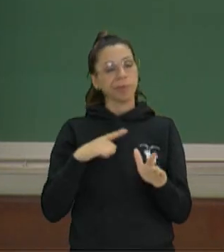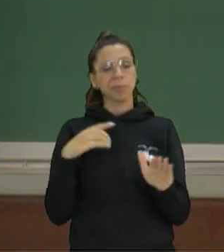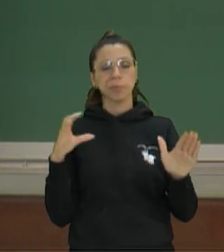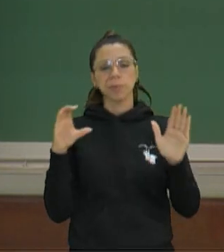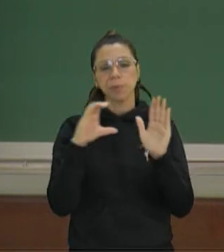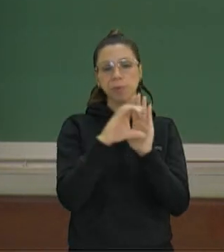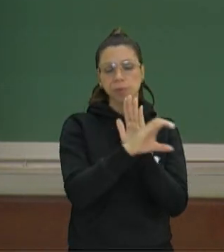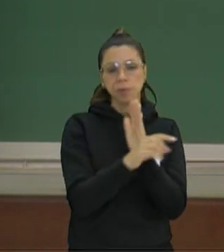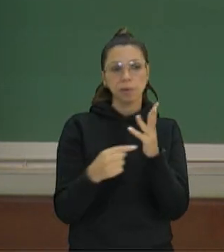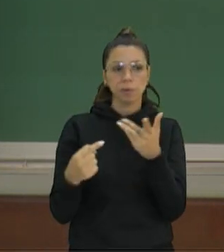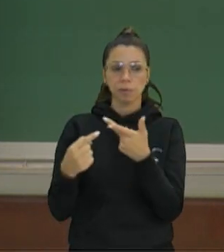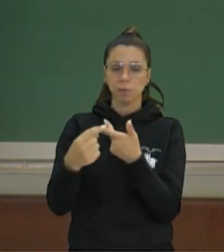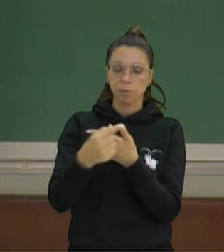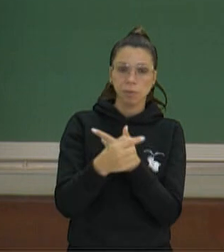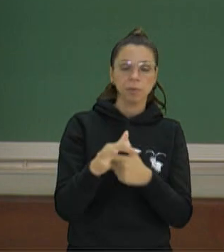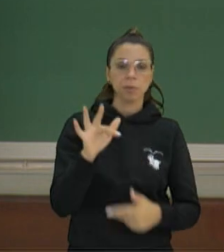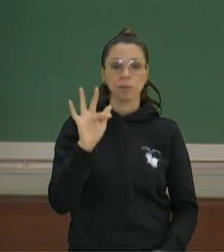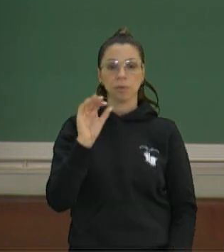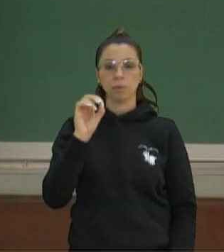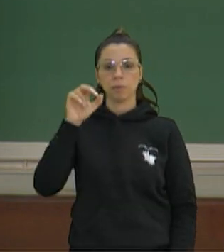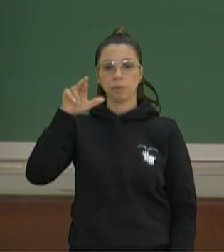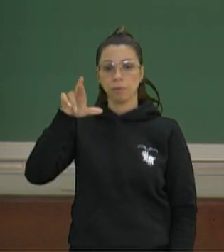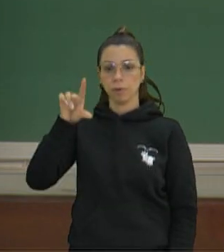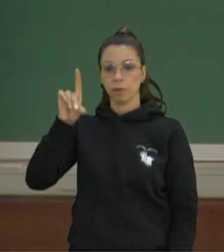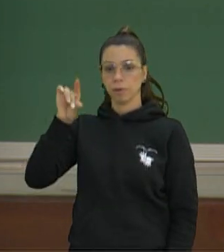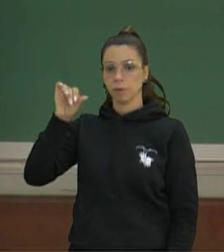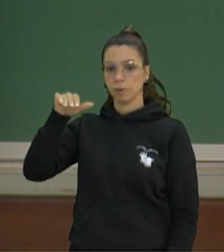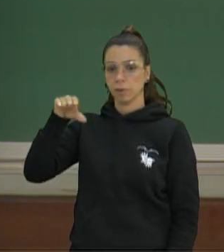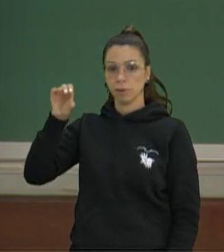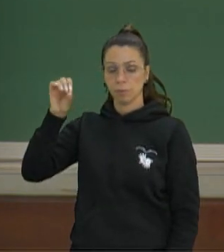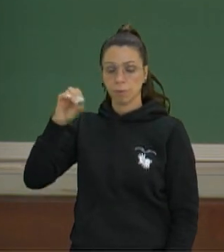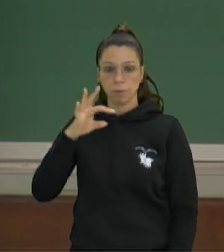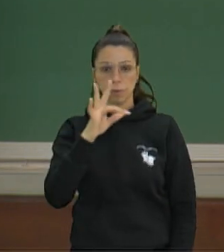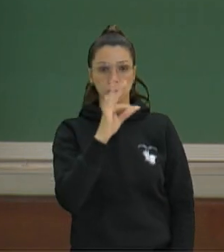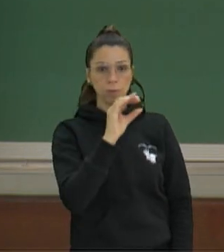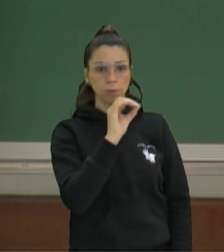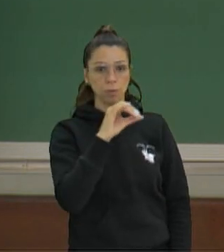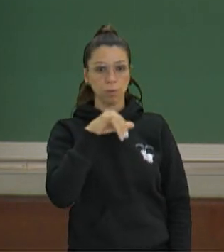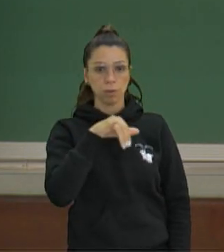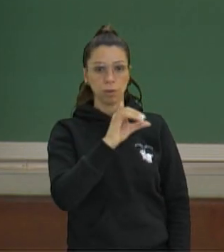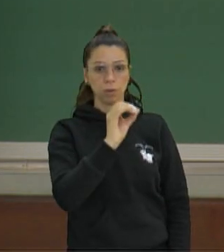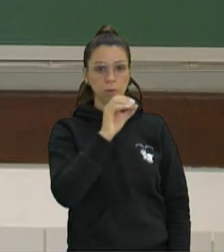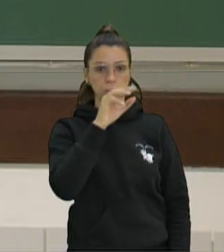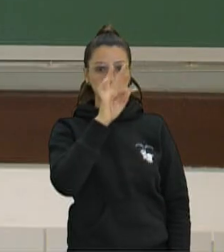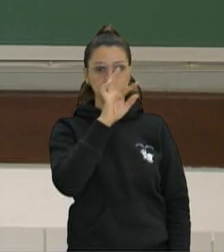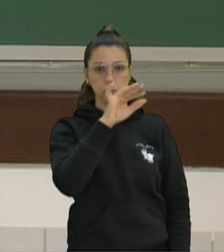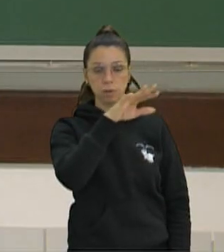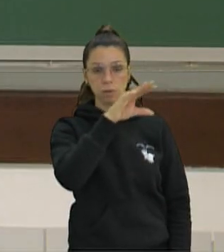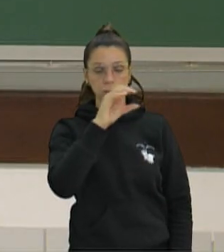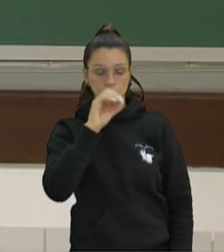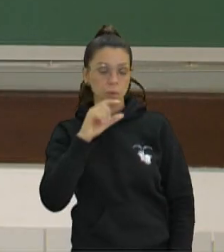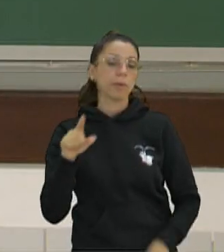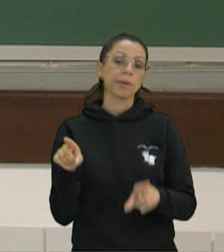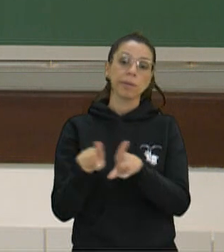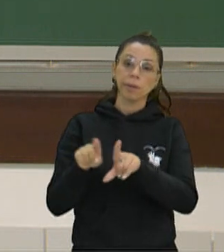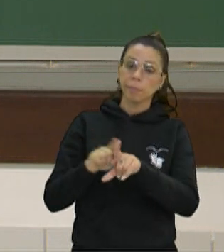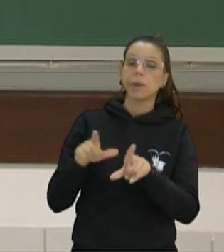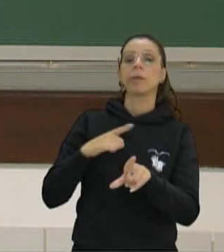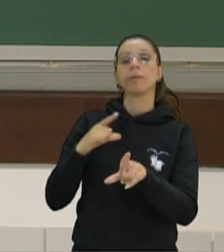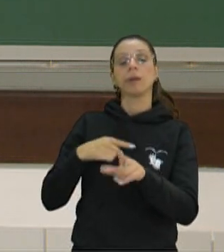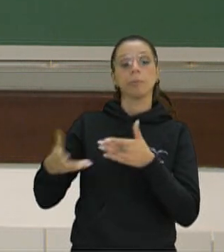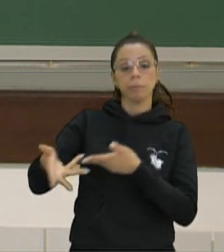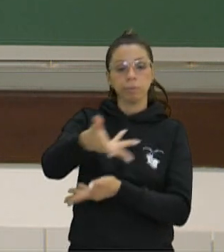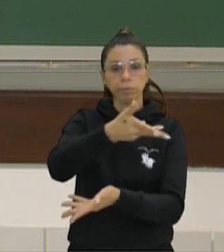apareceram, Fordismo e Toyotismo, lembram disso? A gente falou na aula ao vivo também, foi muito legal, vocês participaram